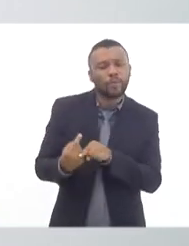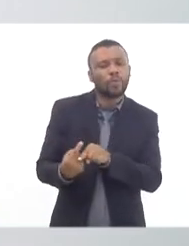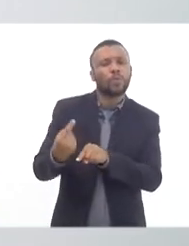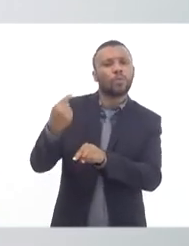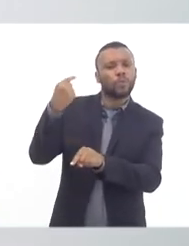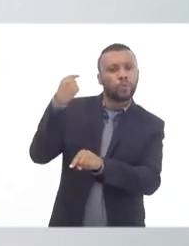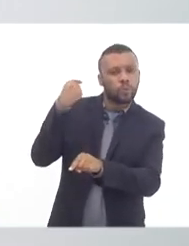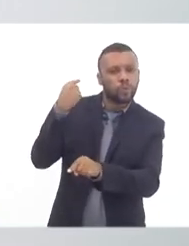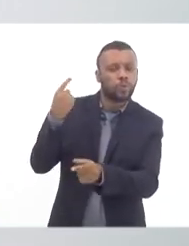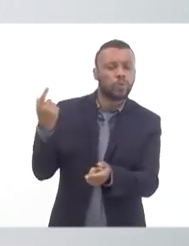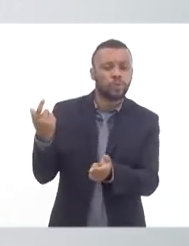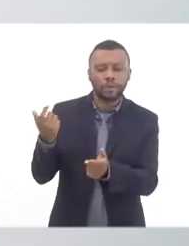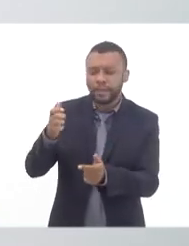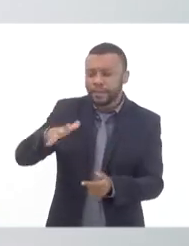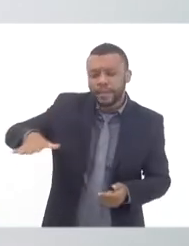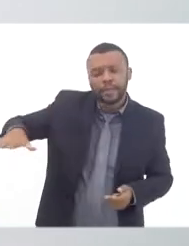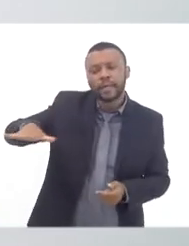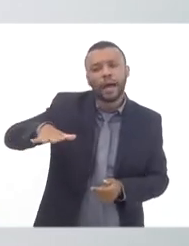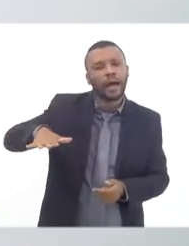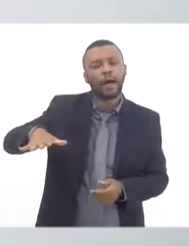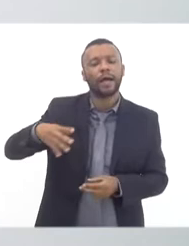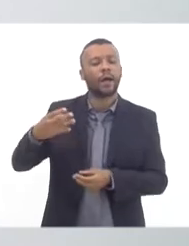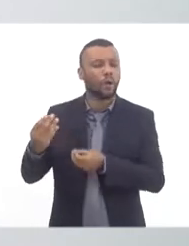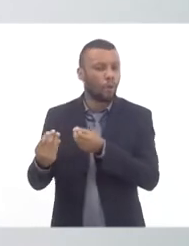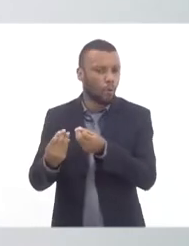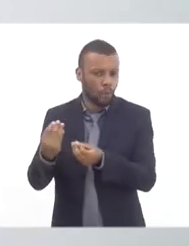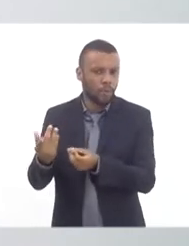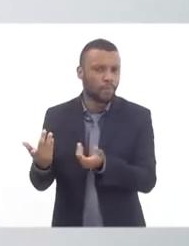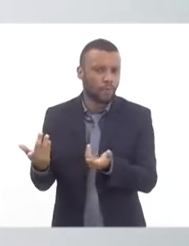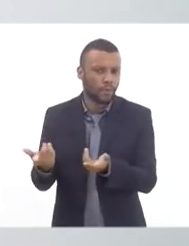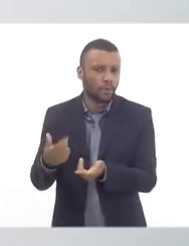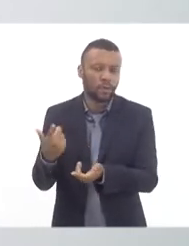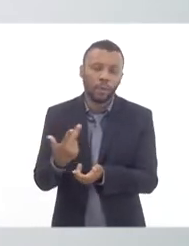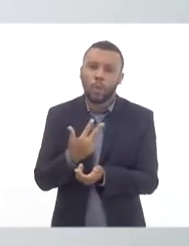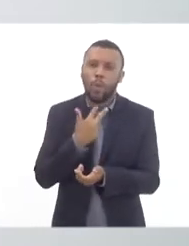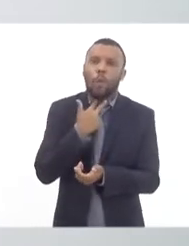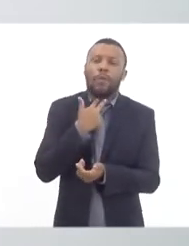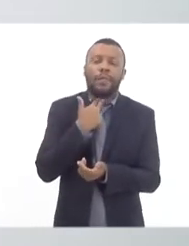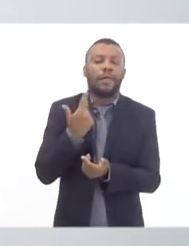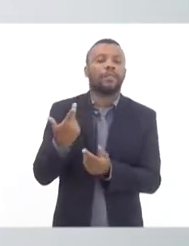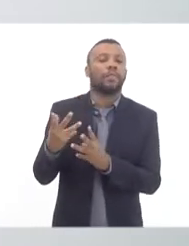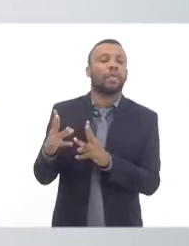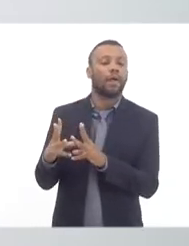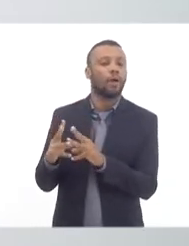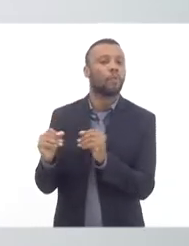época, exatamente nessa área. Então, nós não podemos, de forma alguma, perder.